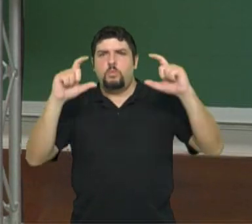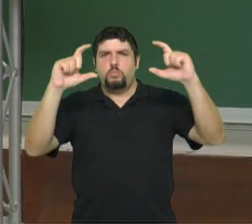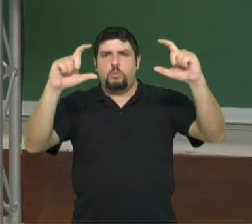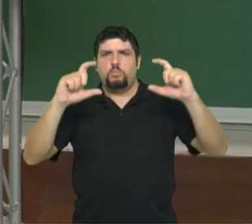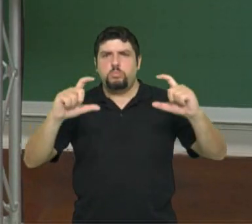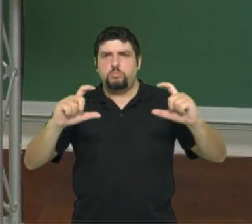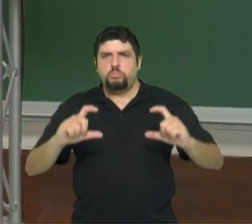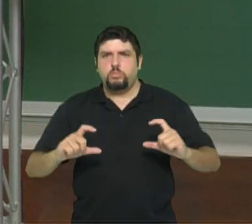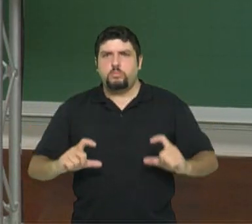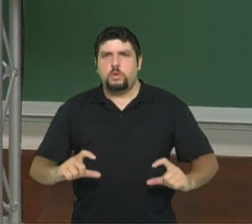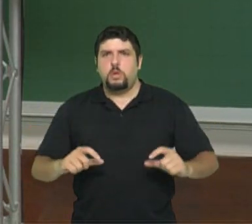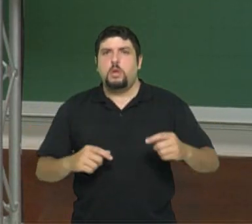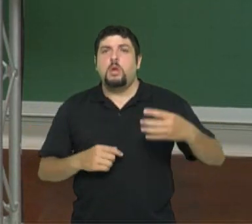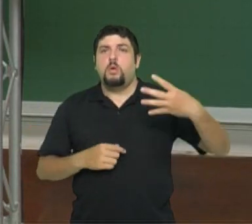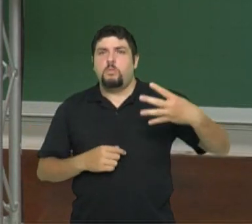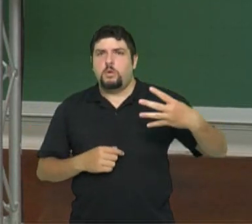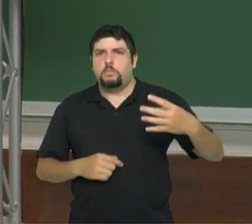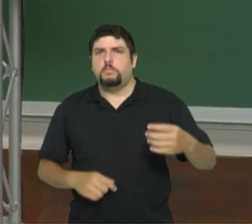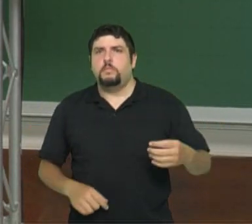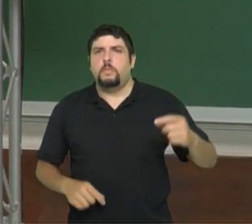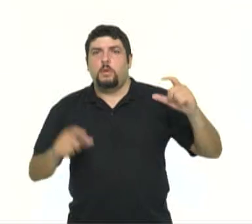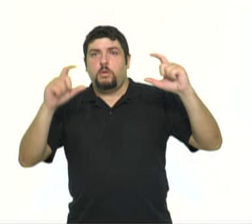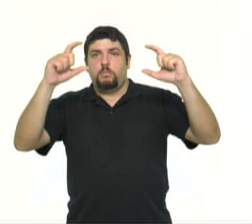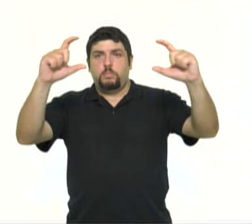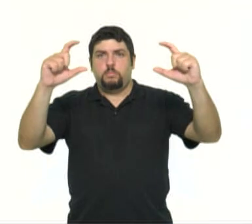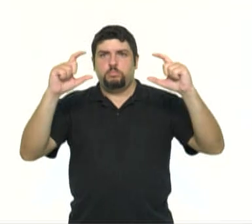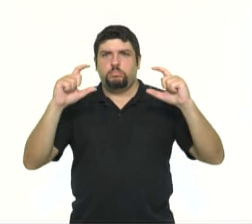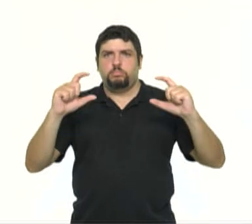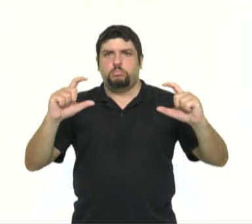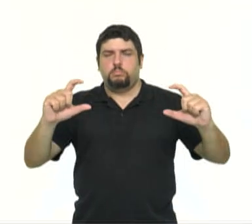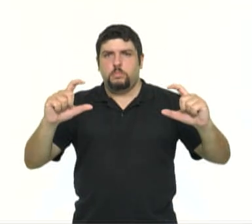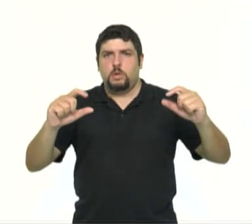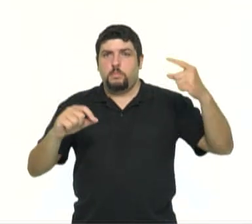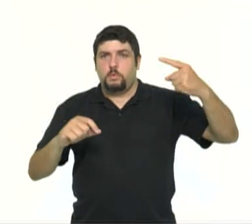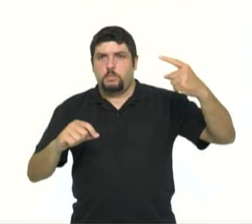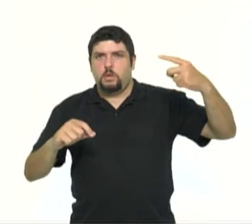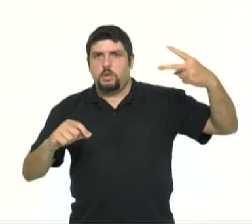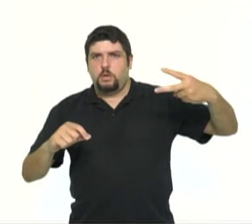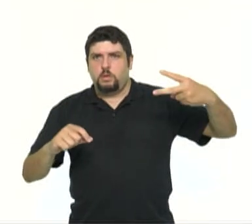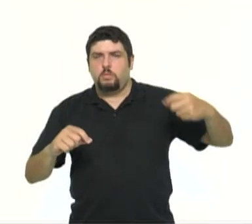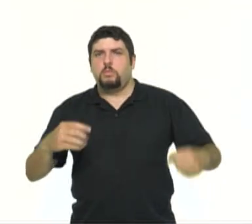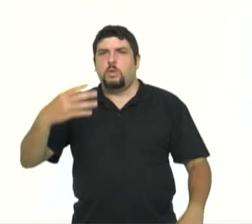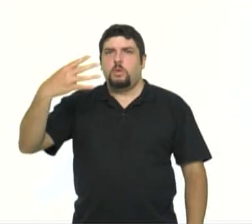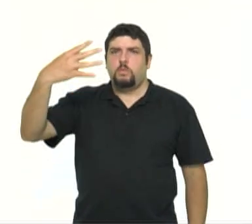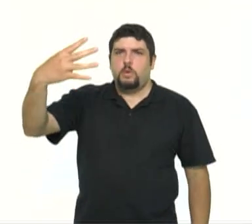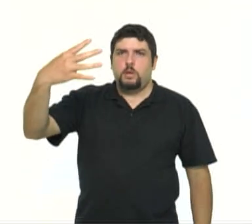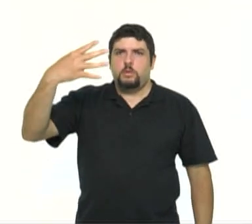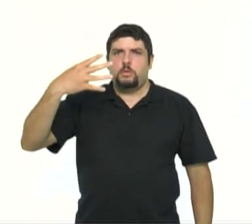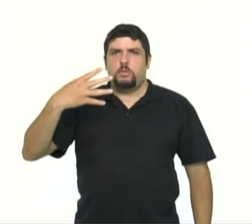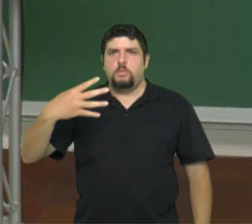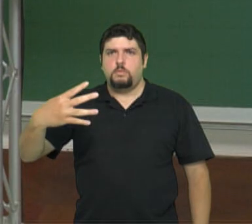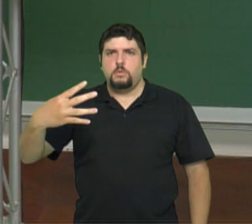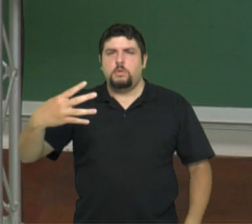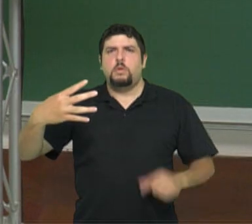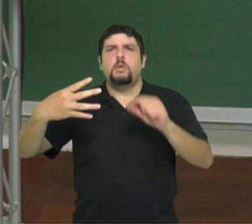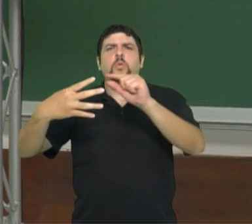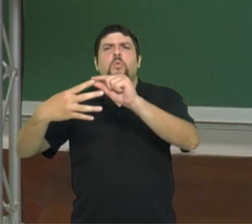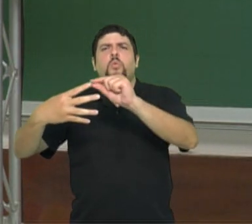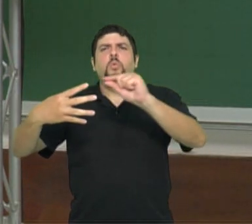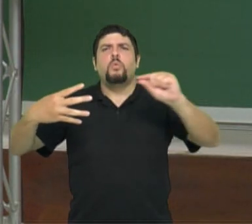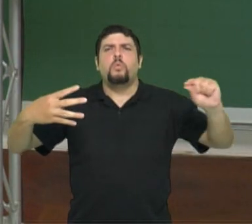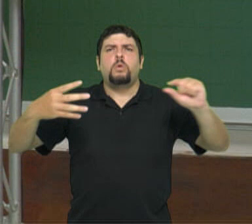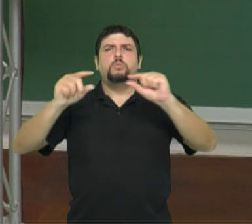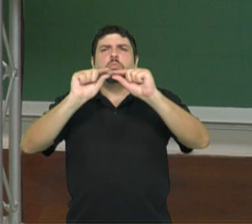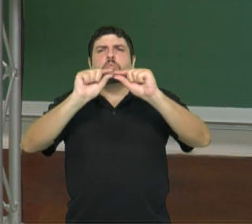estrofes. As 2 primeiras estrofes são compostas de 4 versos. Vocês lembram o que é verso? É cada linha de